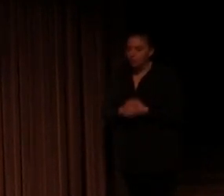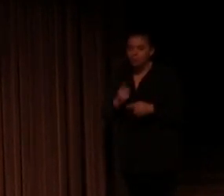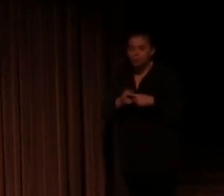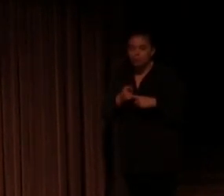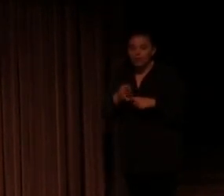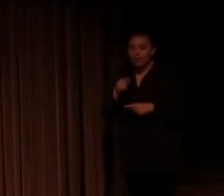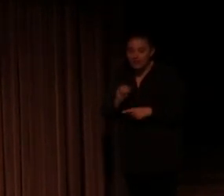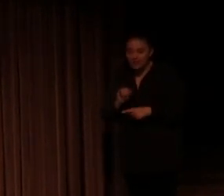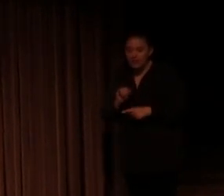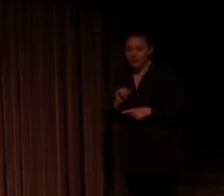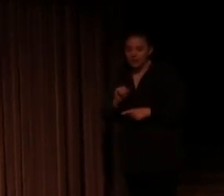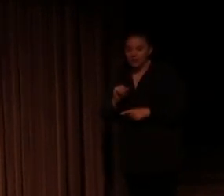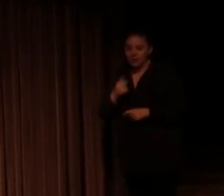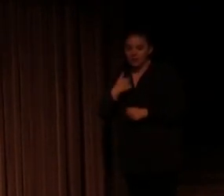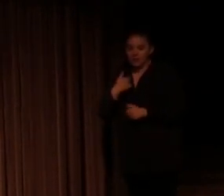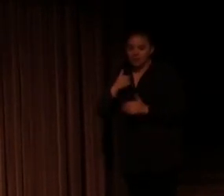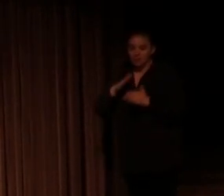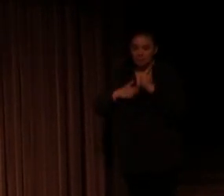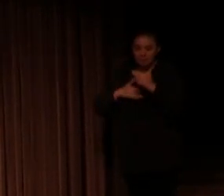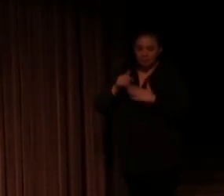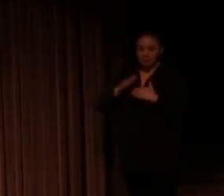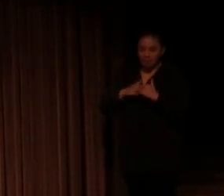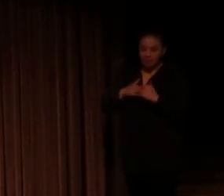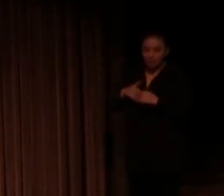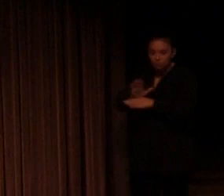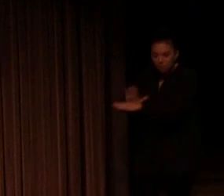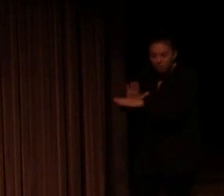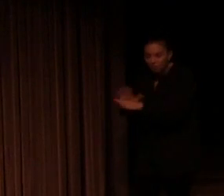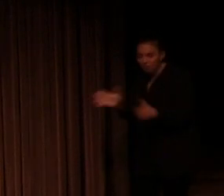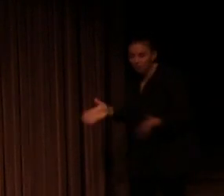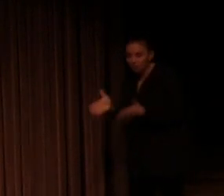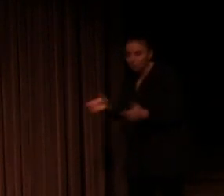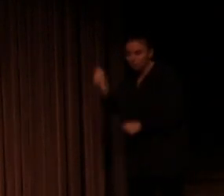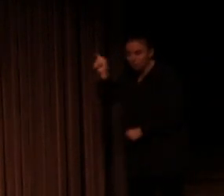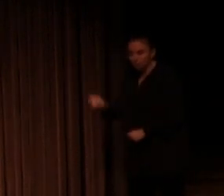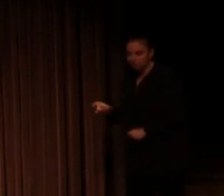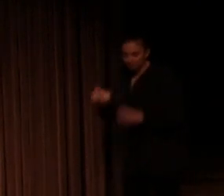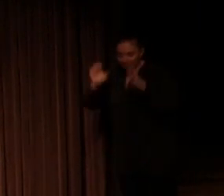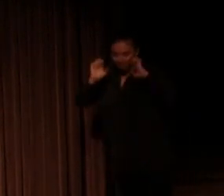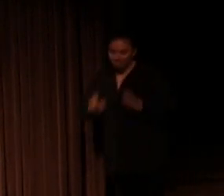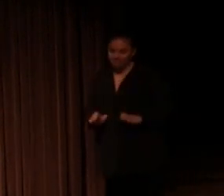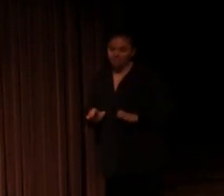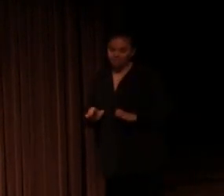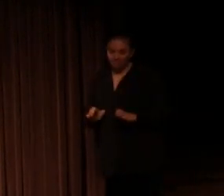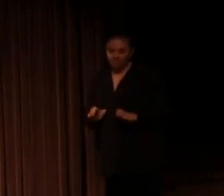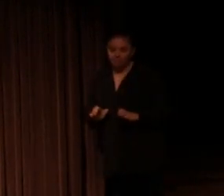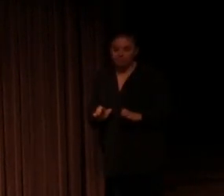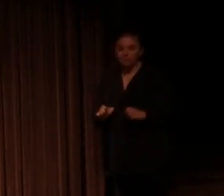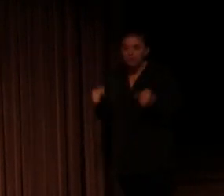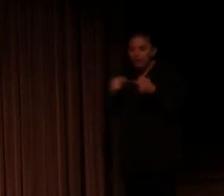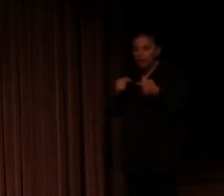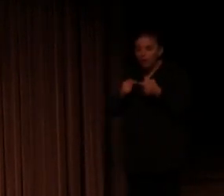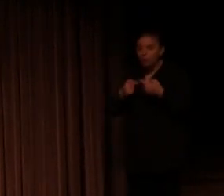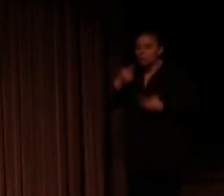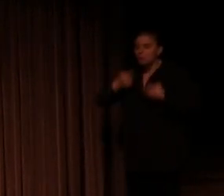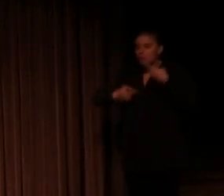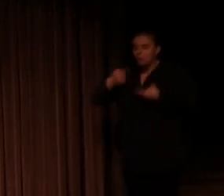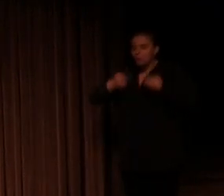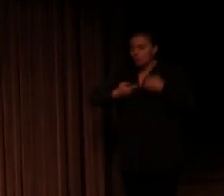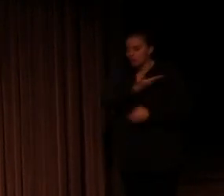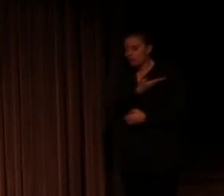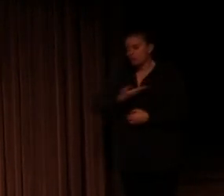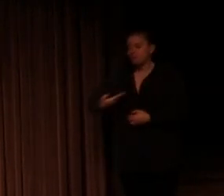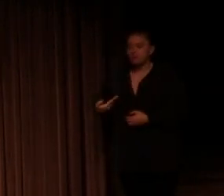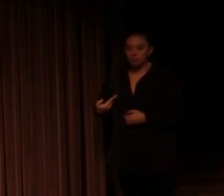pessoas a serem cidadãos de primeira ou de segunda categoria de acordo com as políticas públicas que nós implementamos o